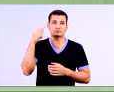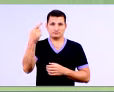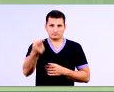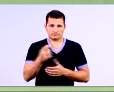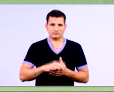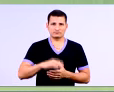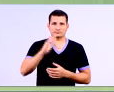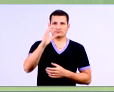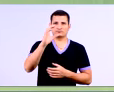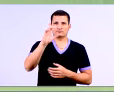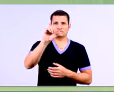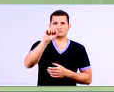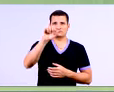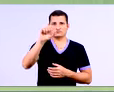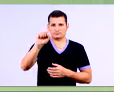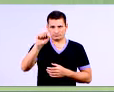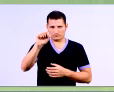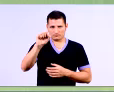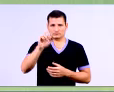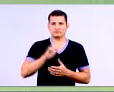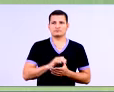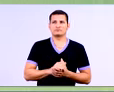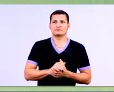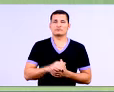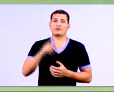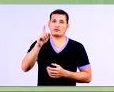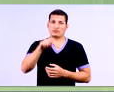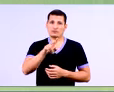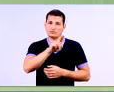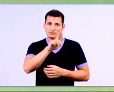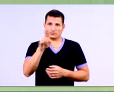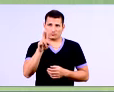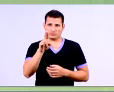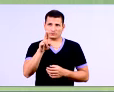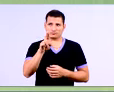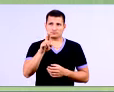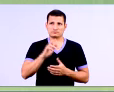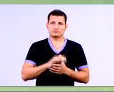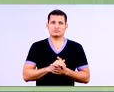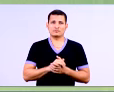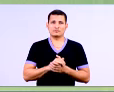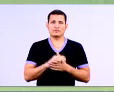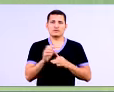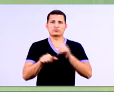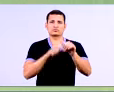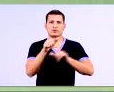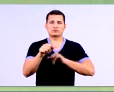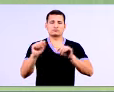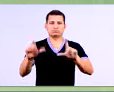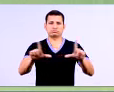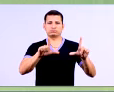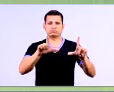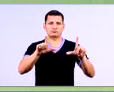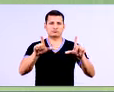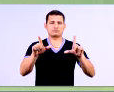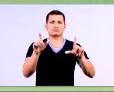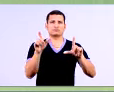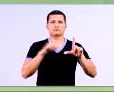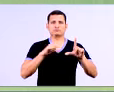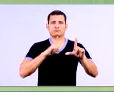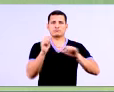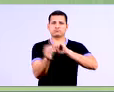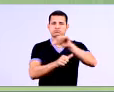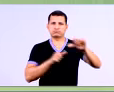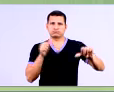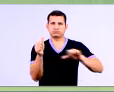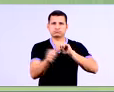estilização. Estilização é o nome que nós damos à mudança visual dos elementos, eles se compõem